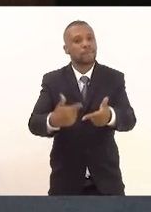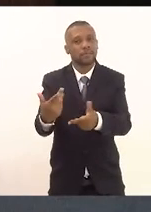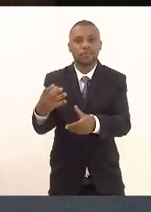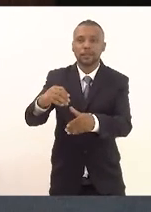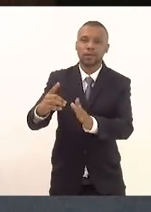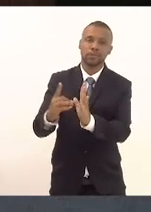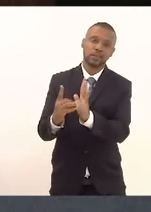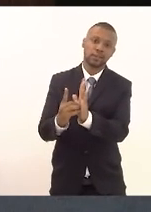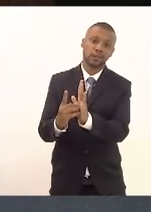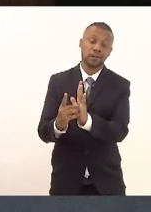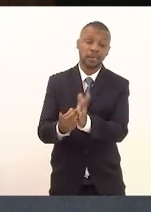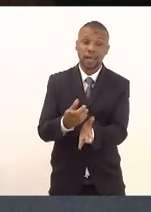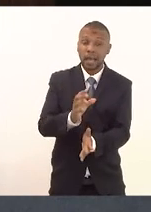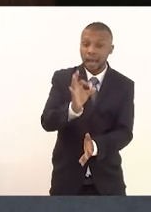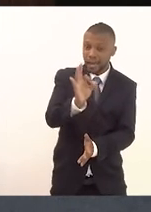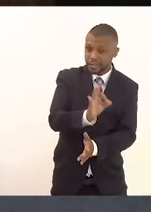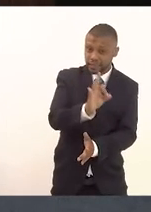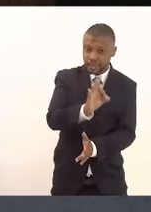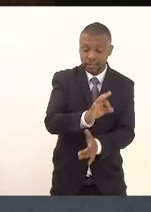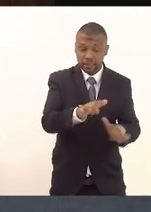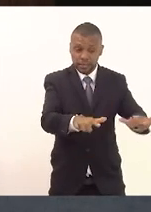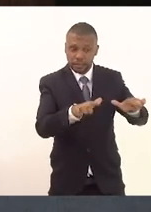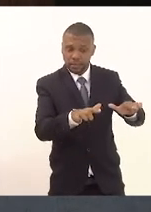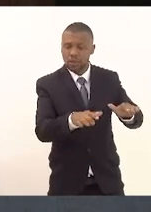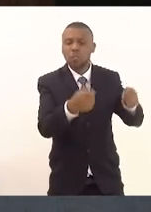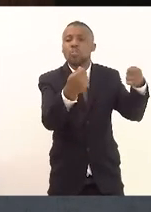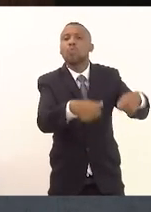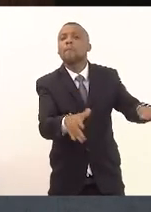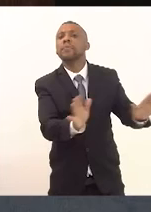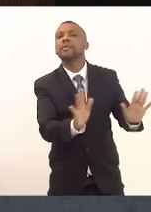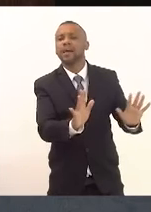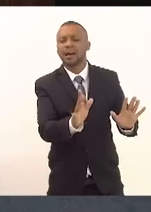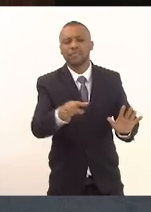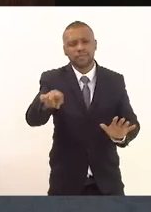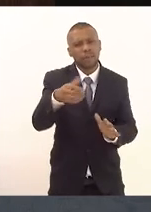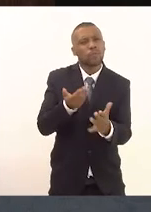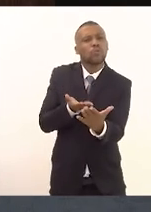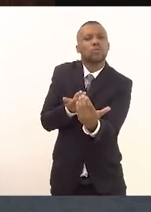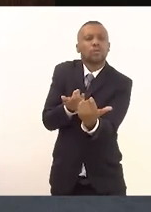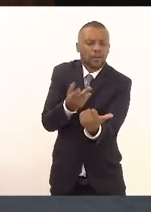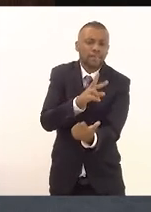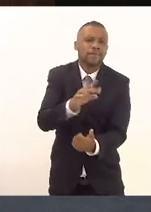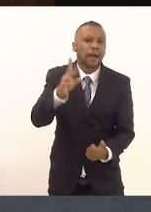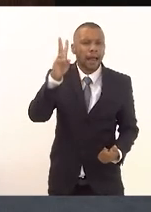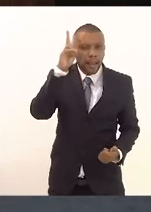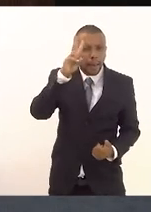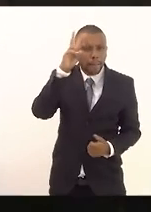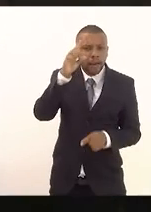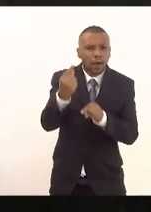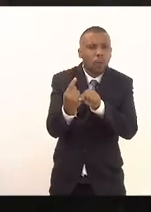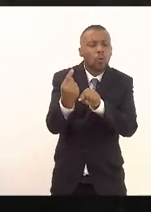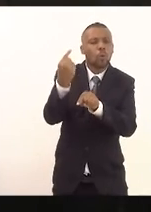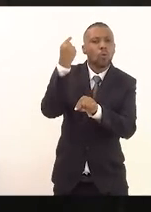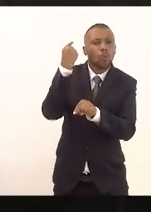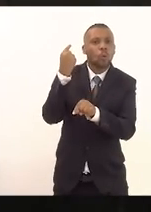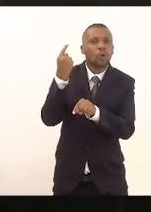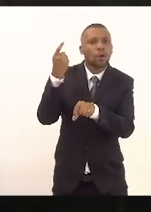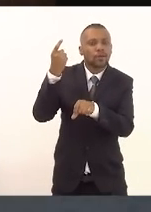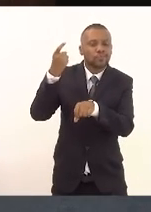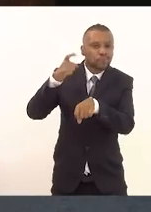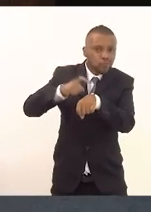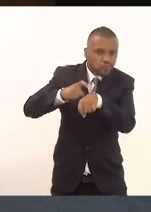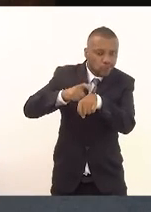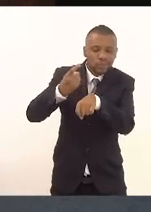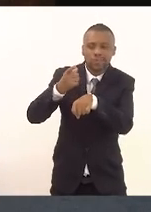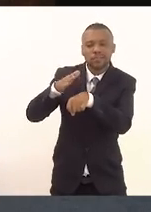o choro é muito jovem Mas eu sou a dia se lembrar seguramente na conversa com os seus